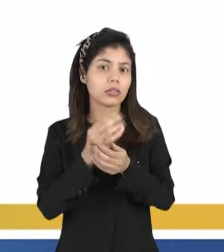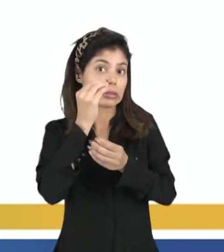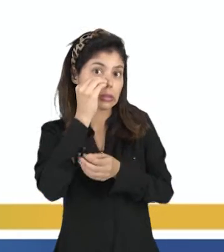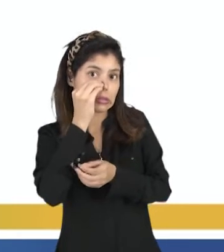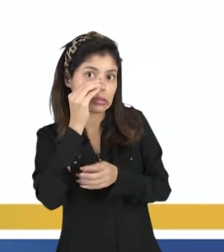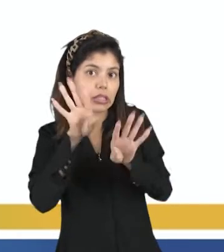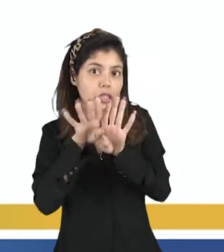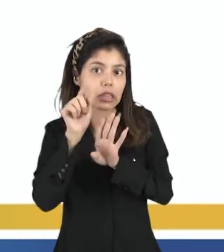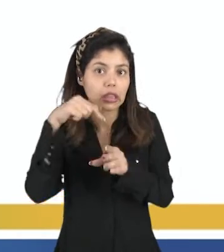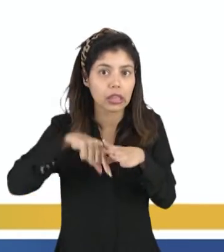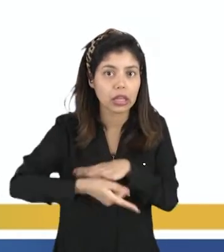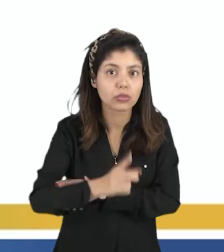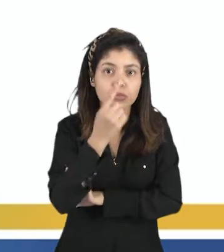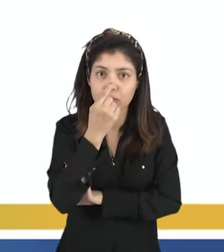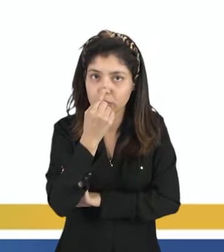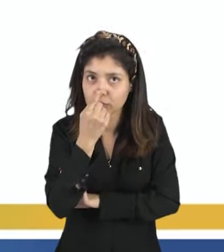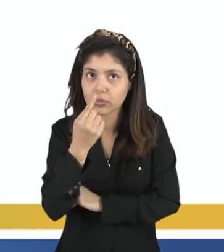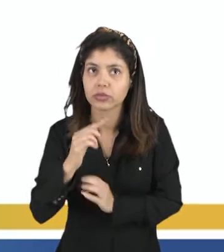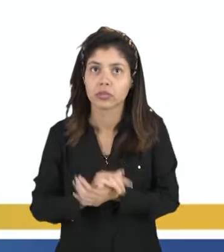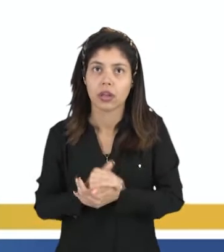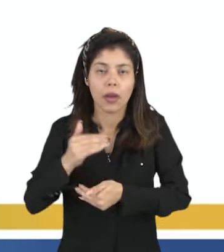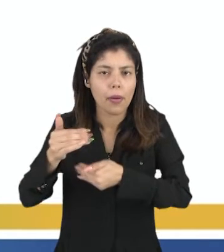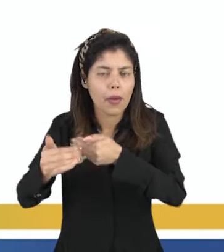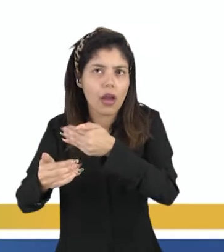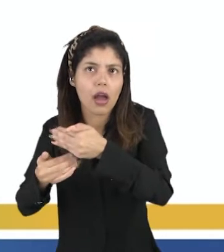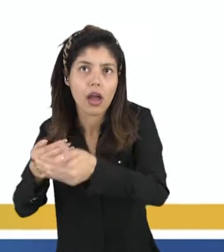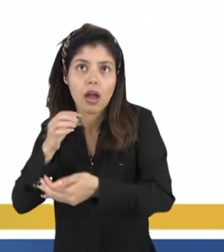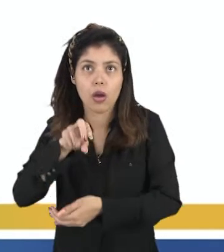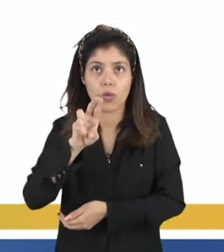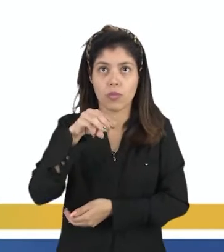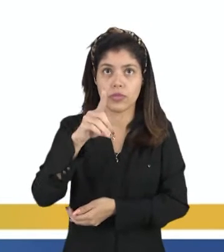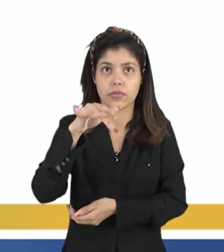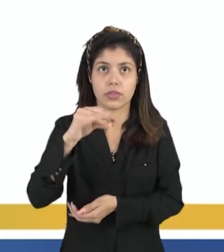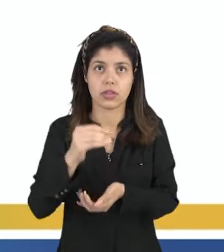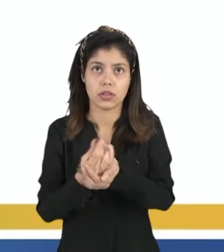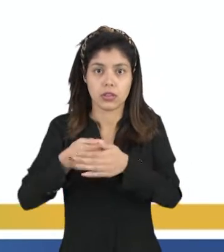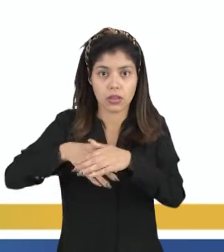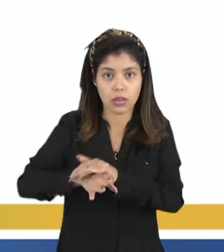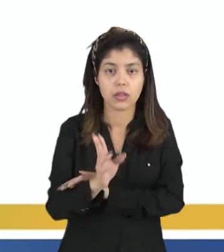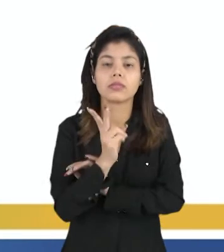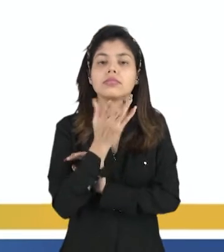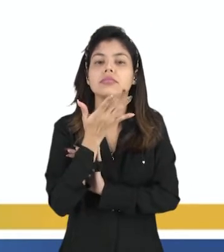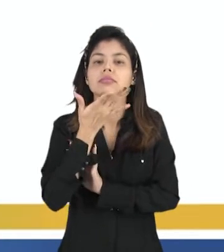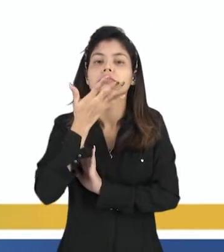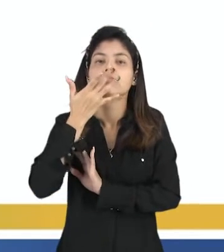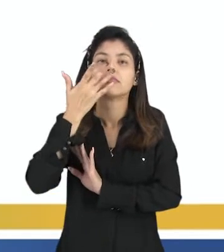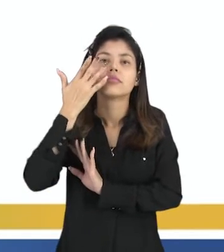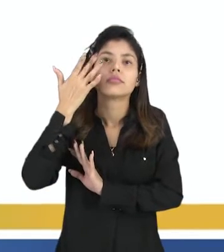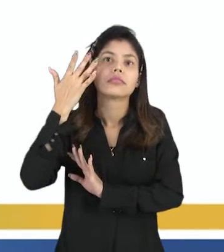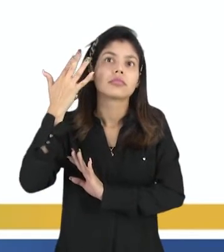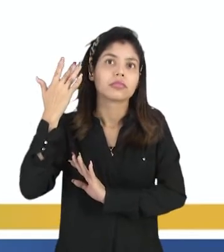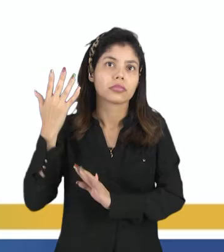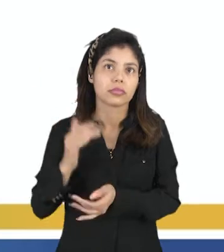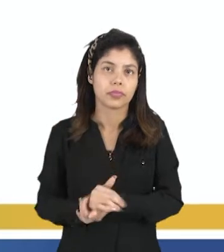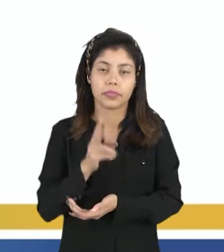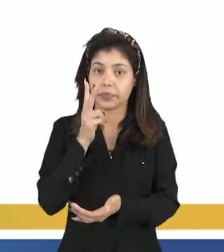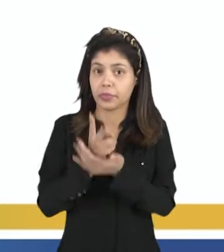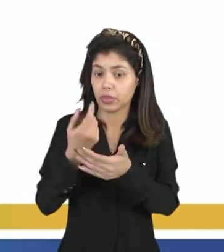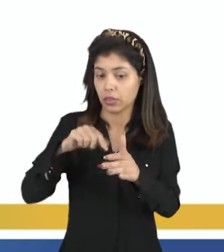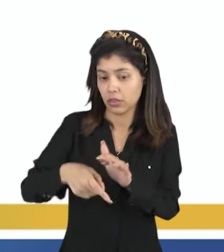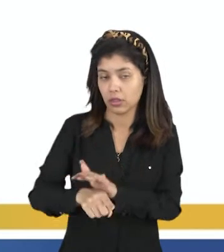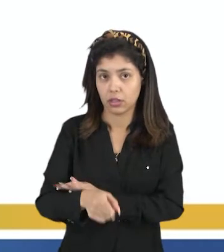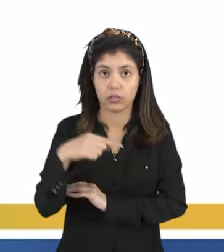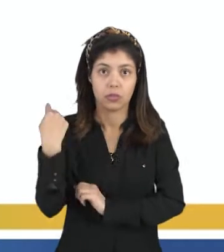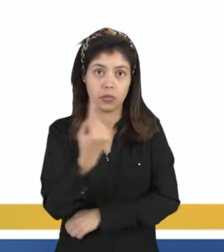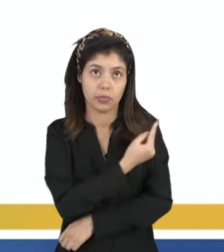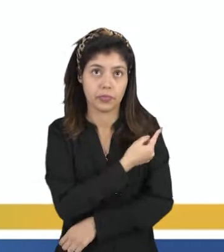muco. Nelas também ocorrem a umidificação e a filtragem do ar que nós respiramos, Ou seja, dentro do nosso